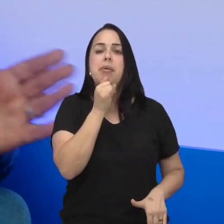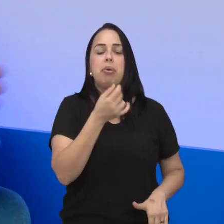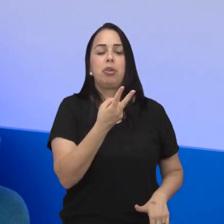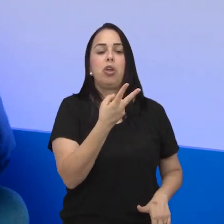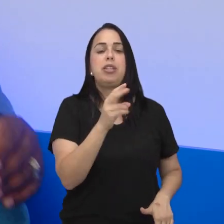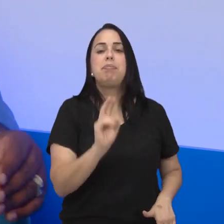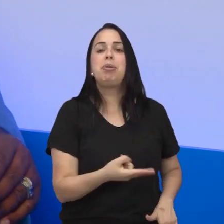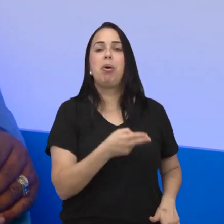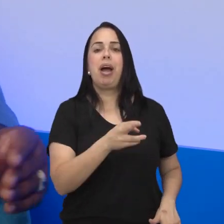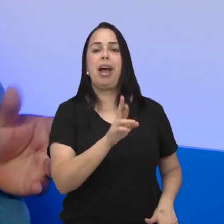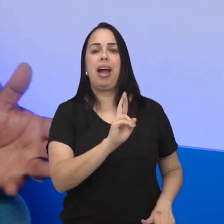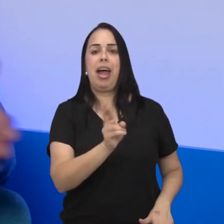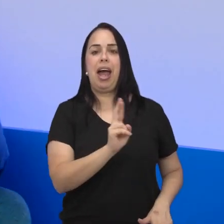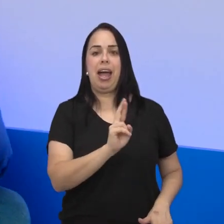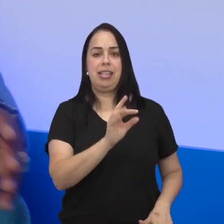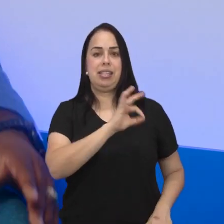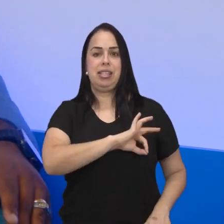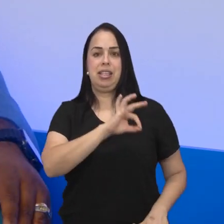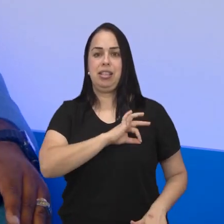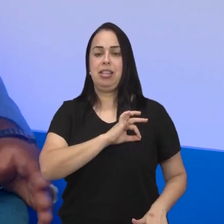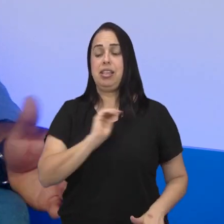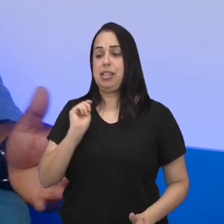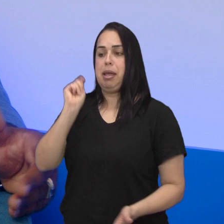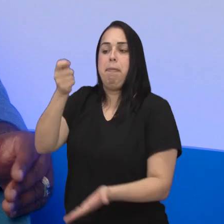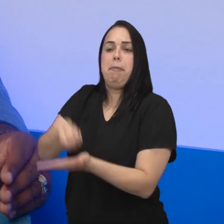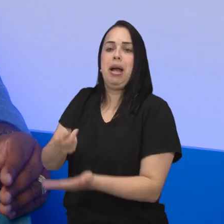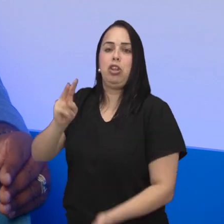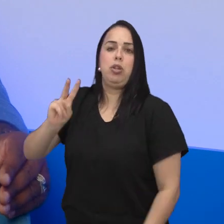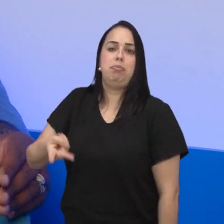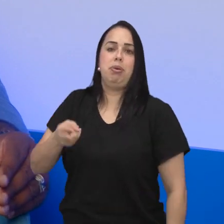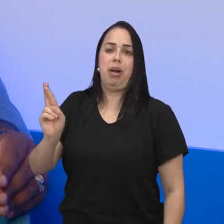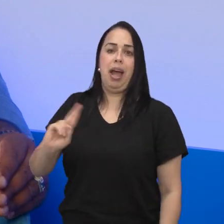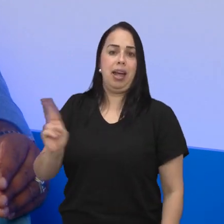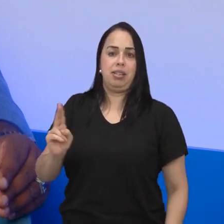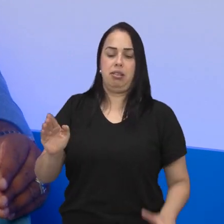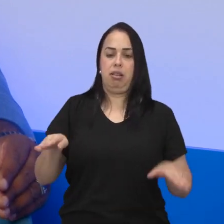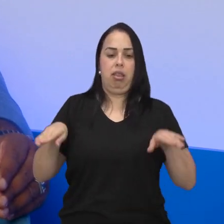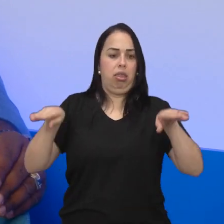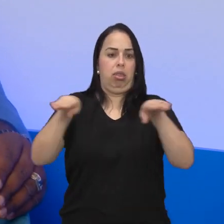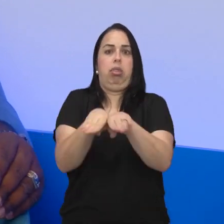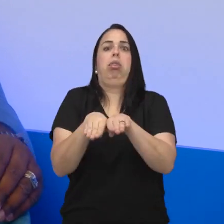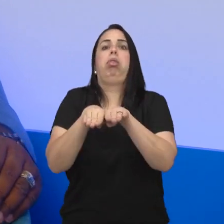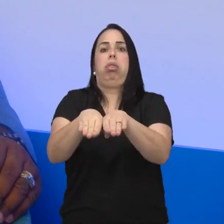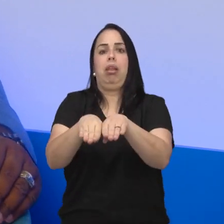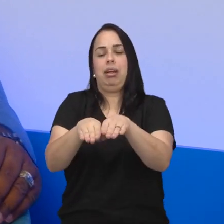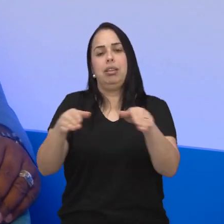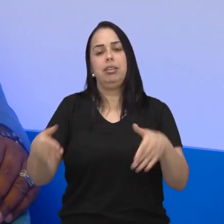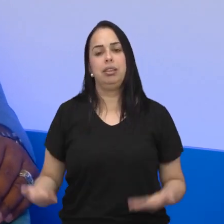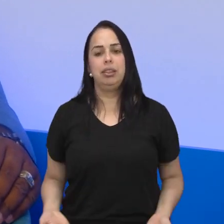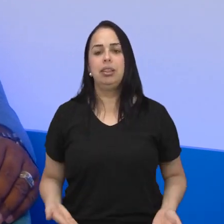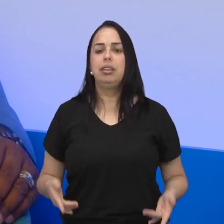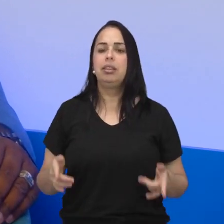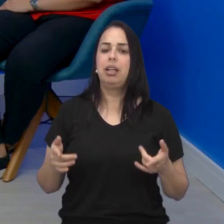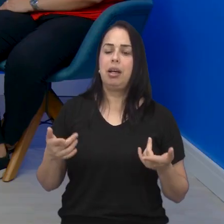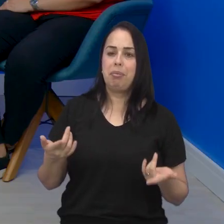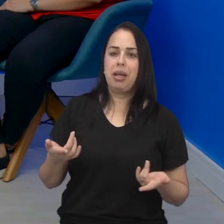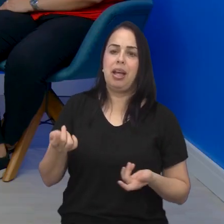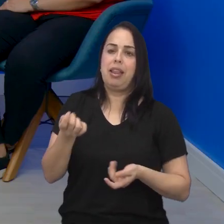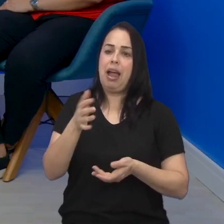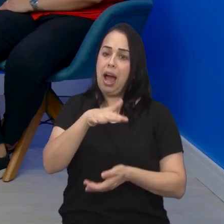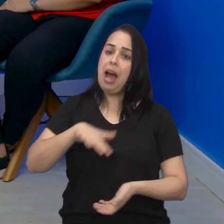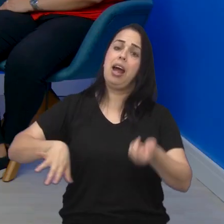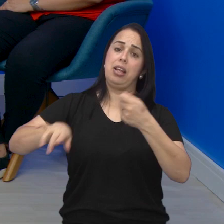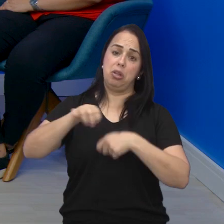sei, R$2.000 por mês e ter que pagar todo mês uma conta de R$2.000. Sim. Você não vai chegar a lugar nenhum, né? Aí entra também numa